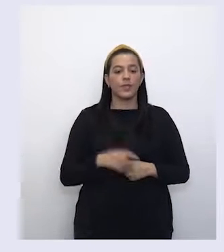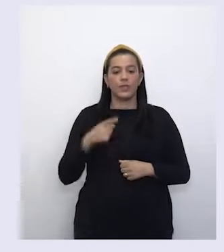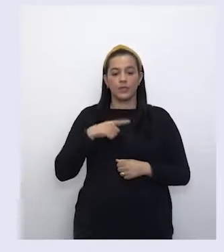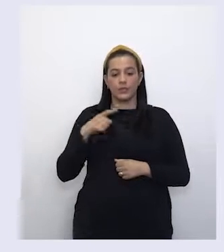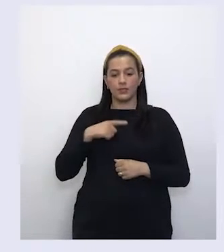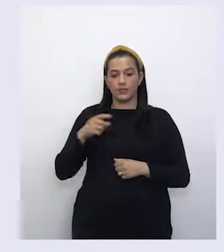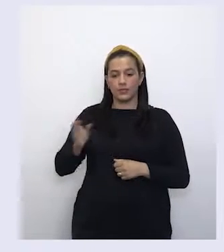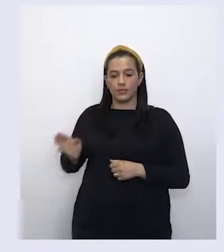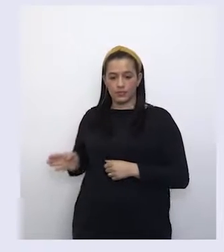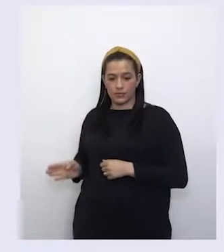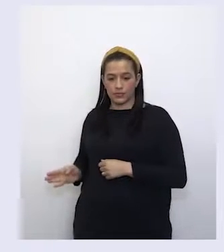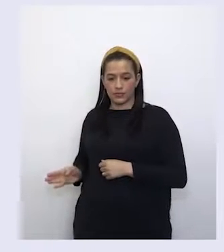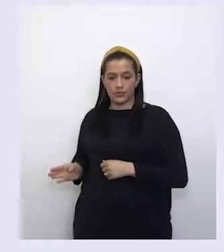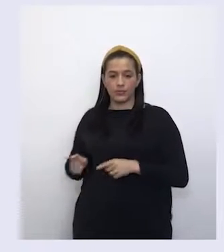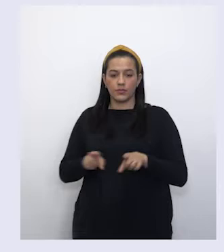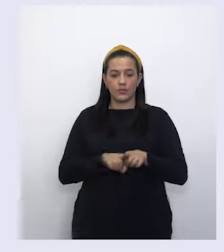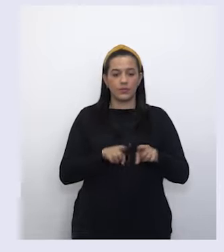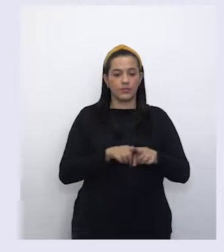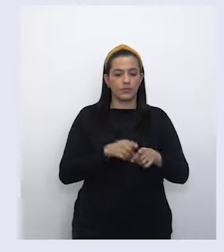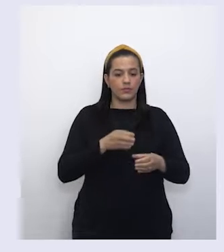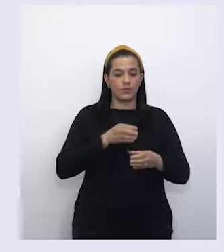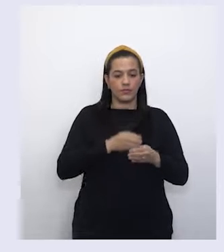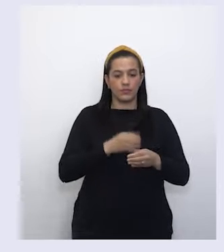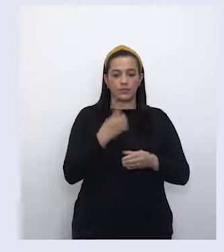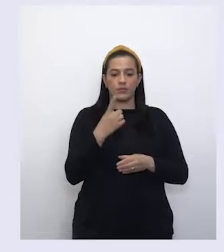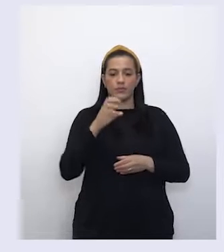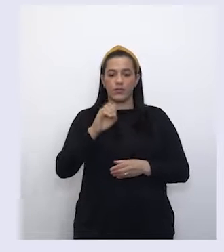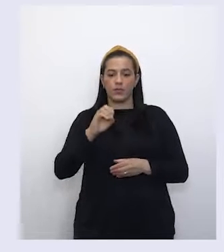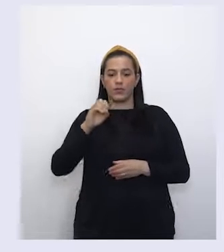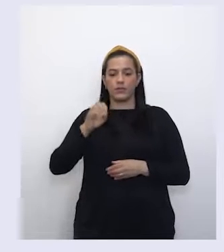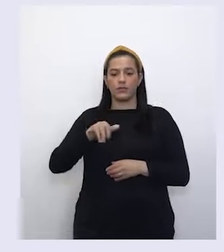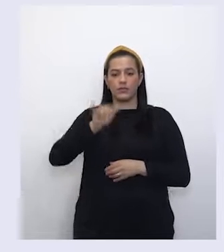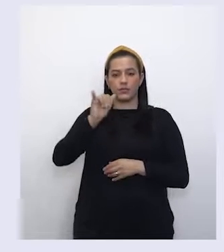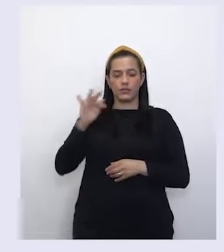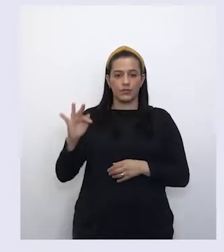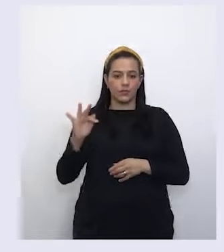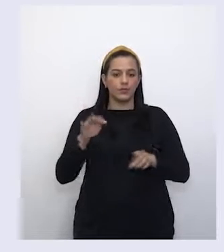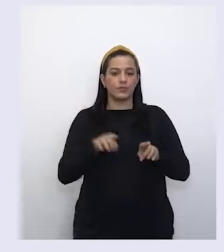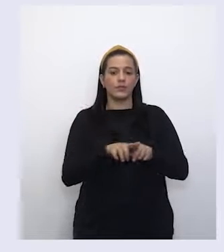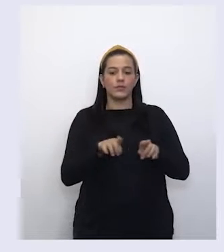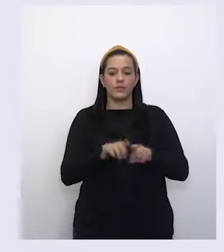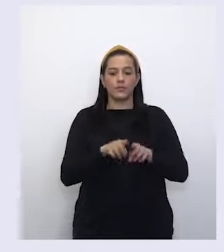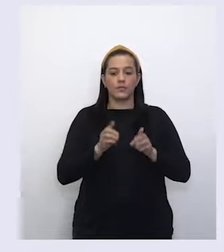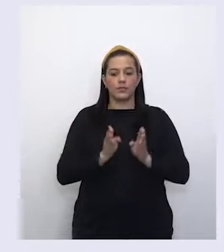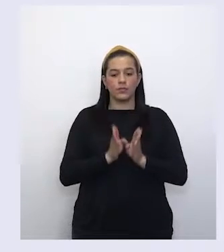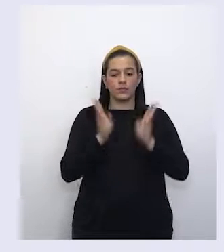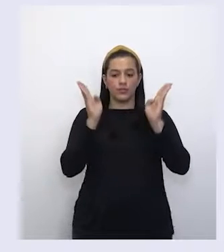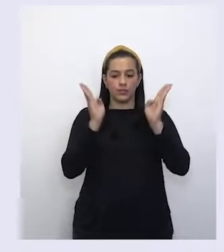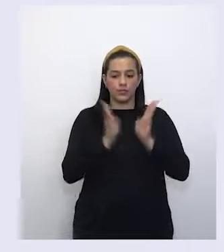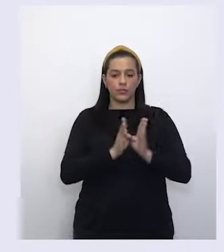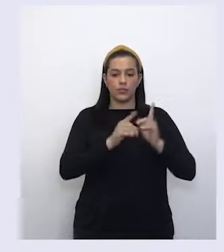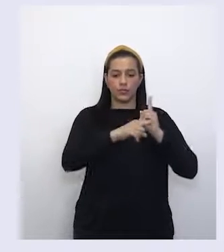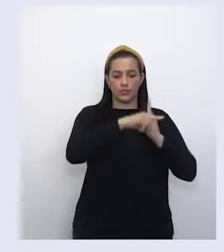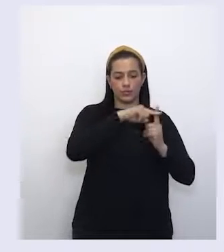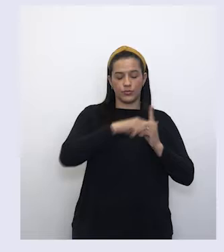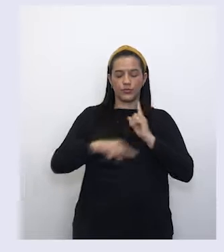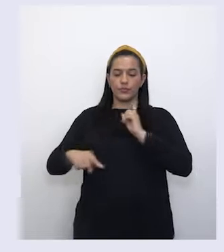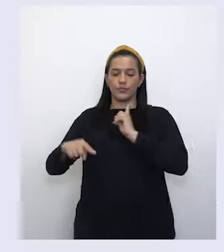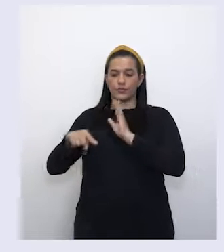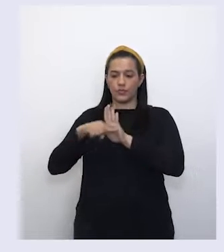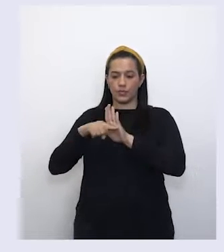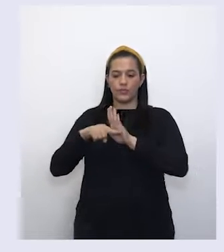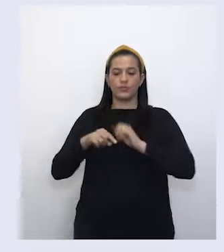10 microfarads e depois soldamos dois fios, um no positivo e o outro